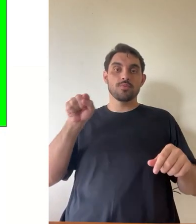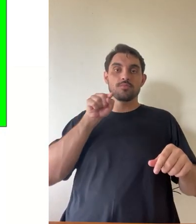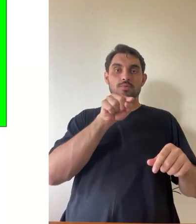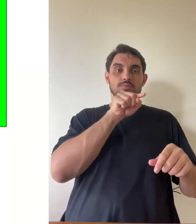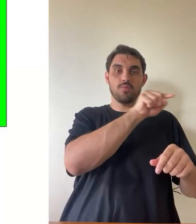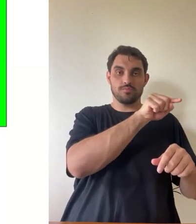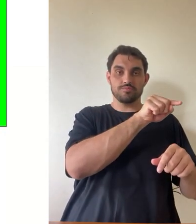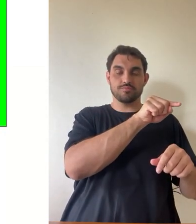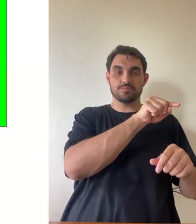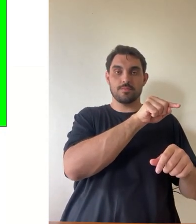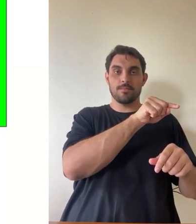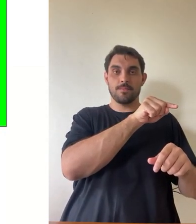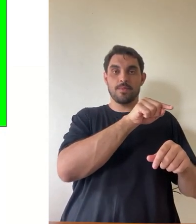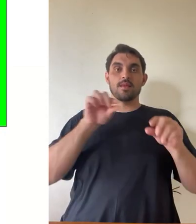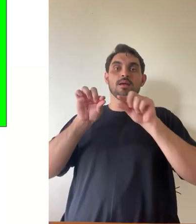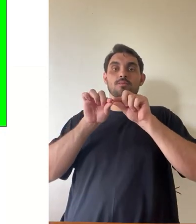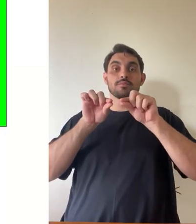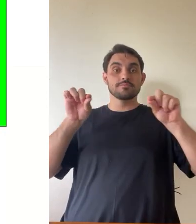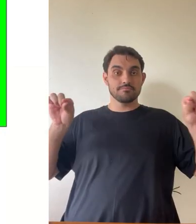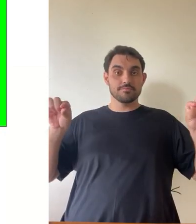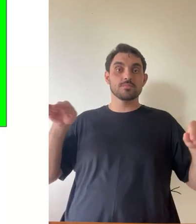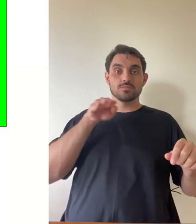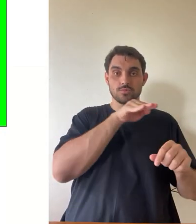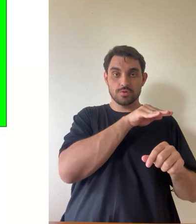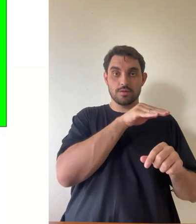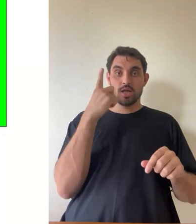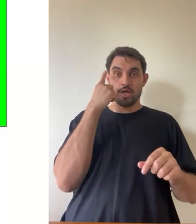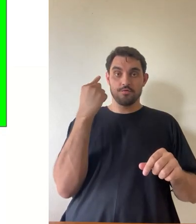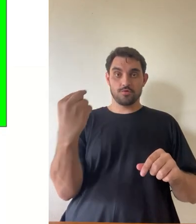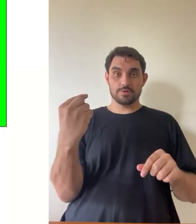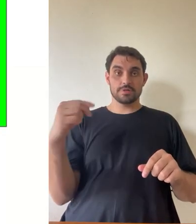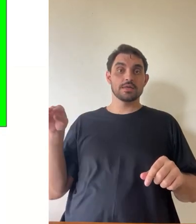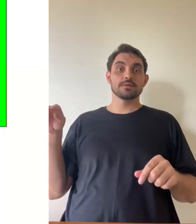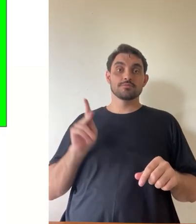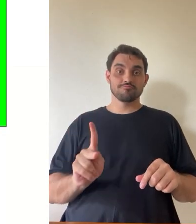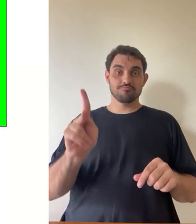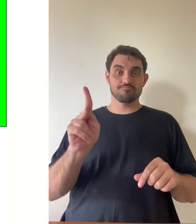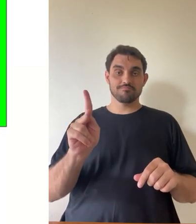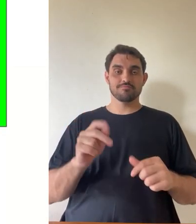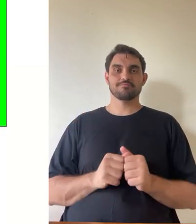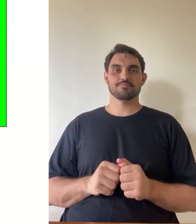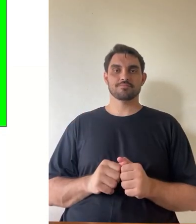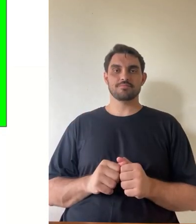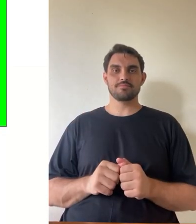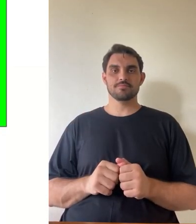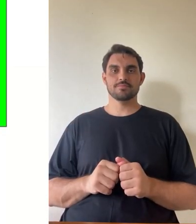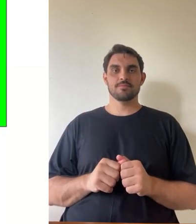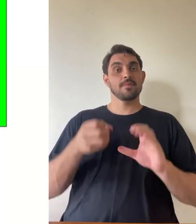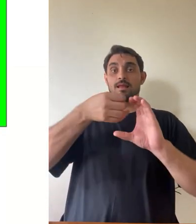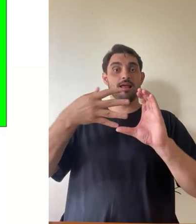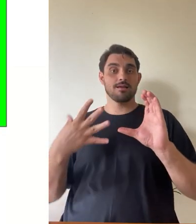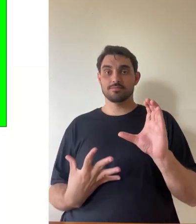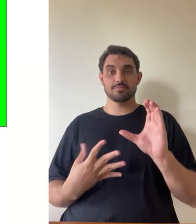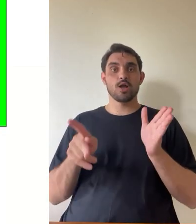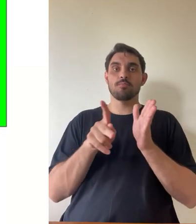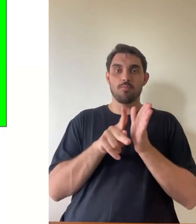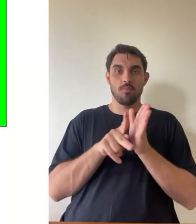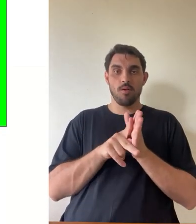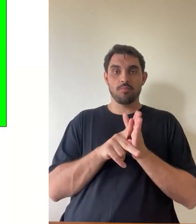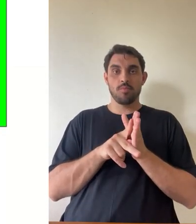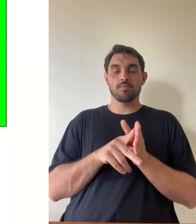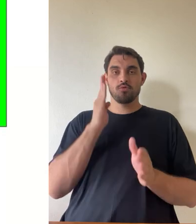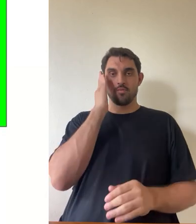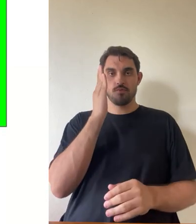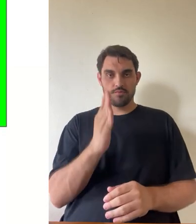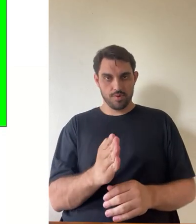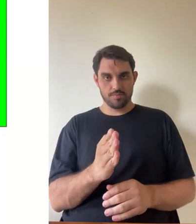uma trajetória em linha reta com velocidade constante. Ou seja, essa é a